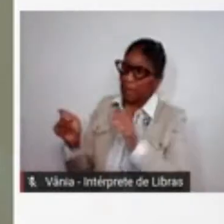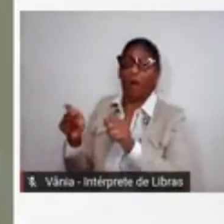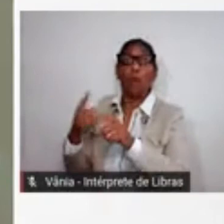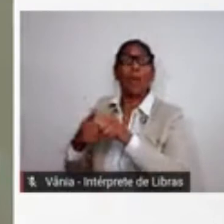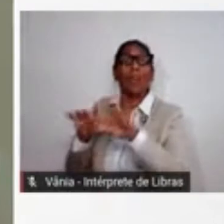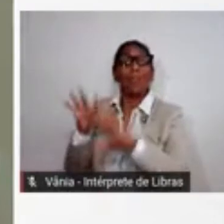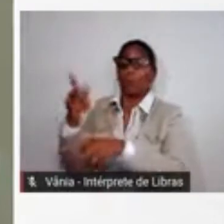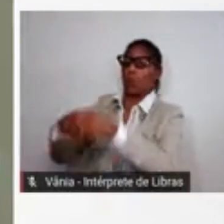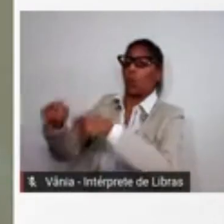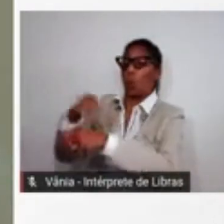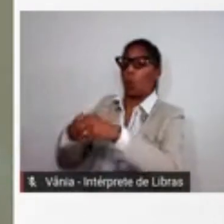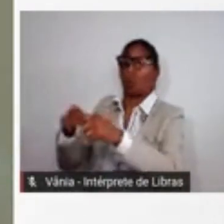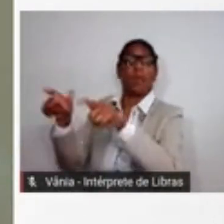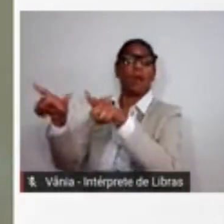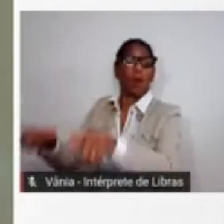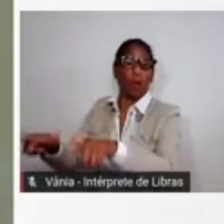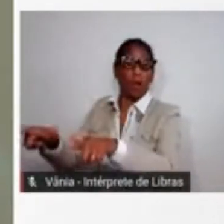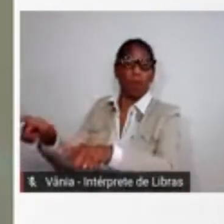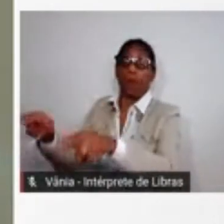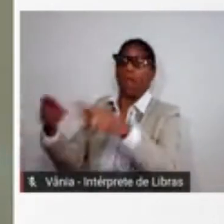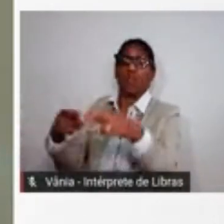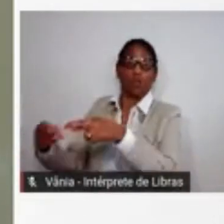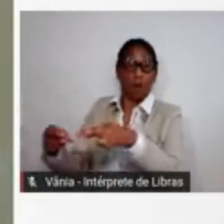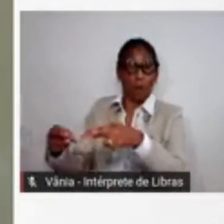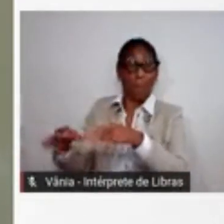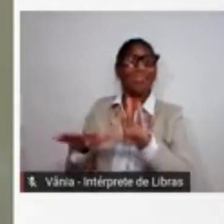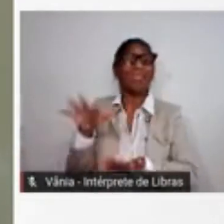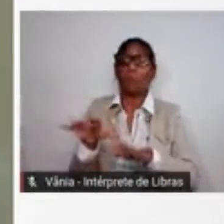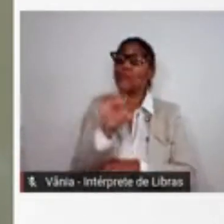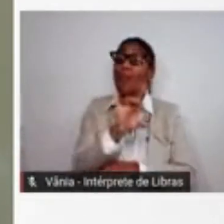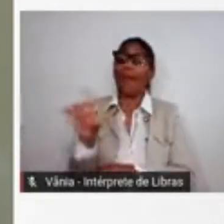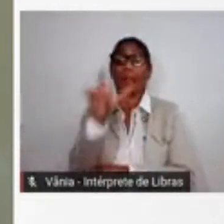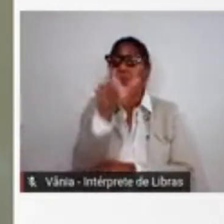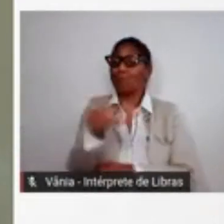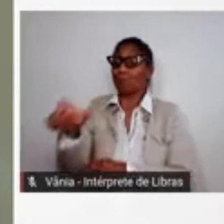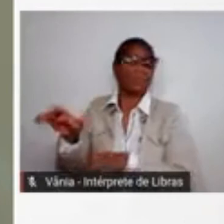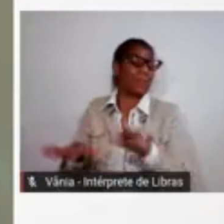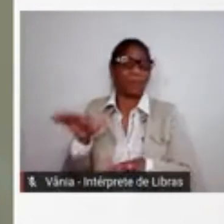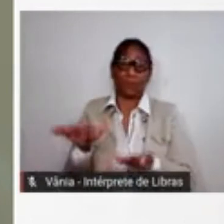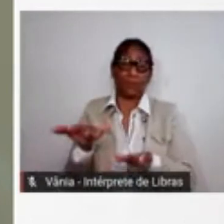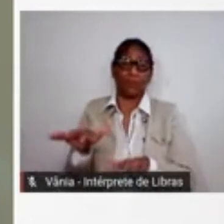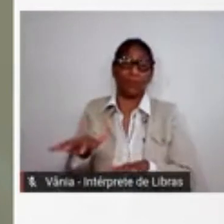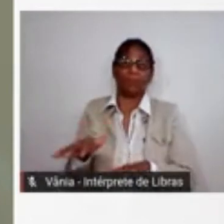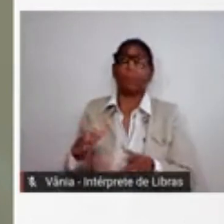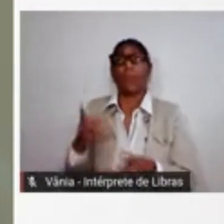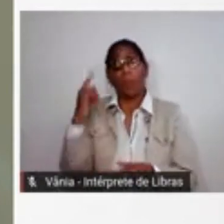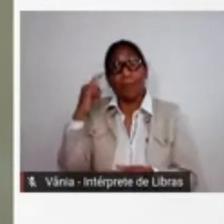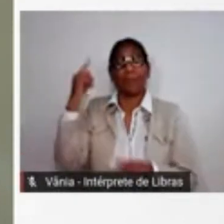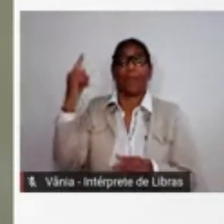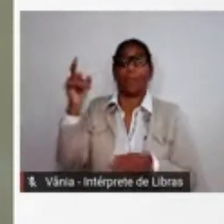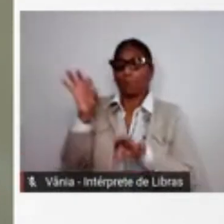os seus protocolos à sua realidade. Isso é, acho que, uma forma de nós termos